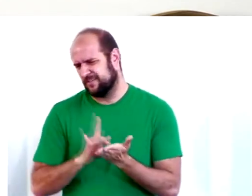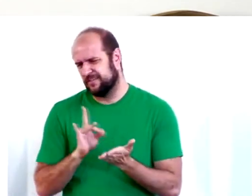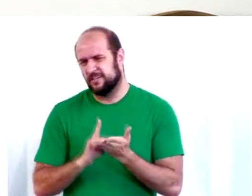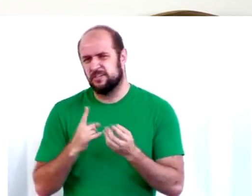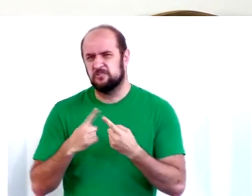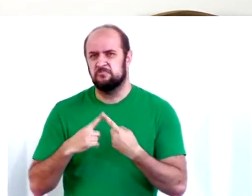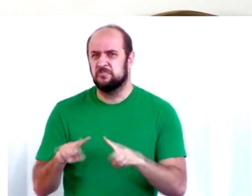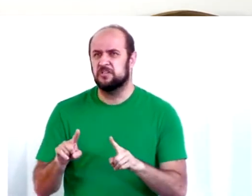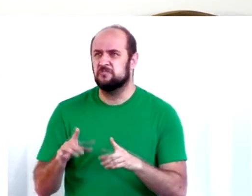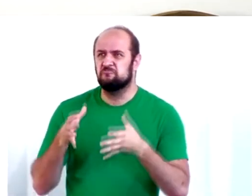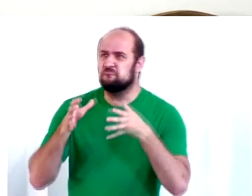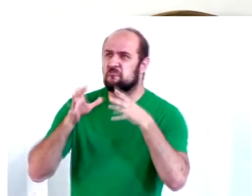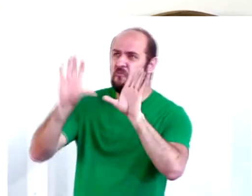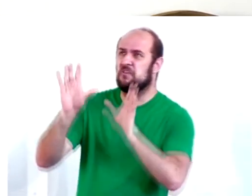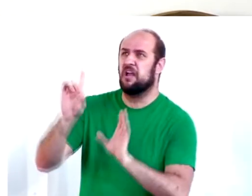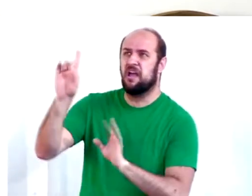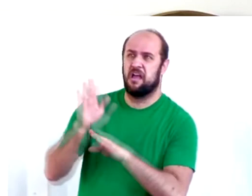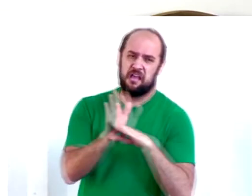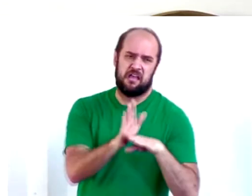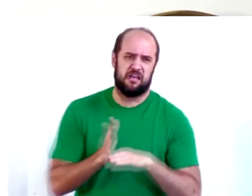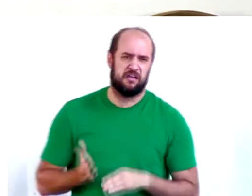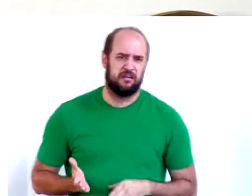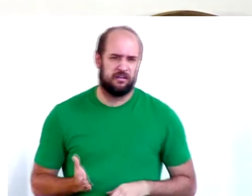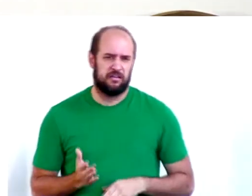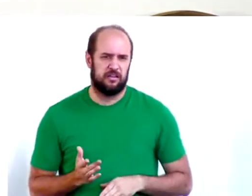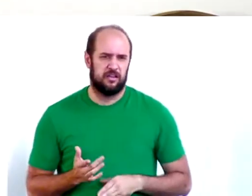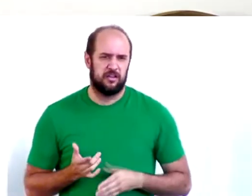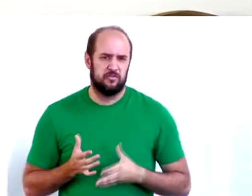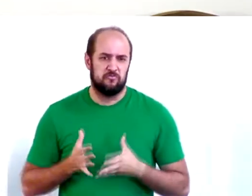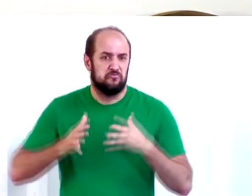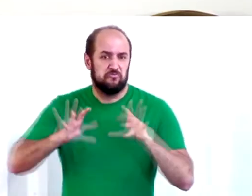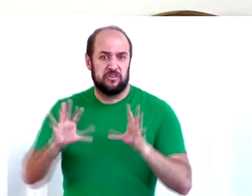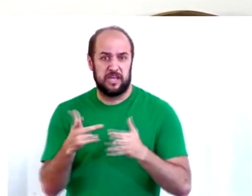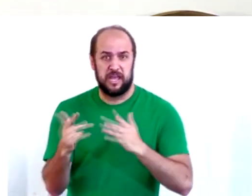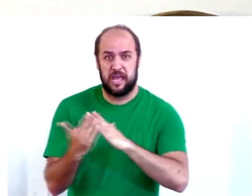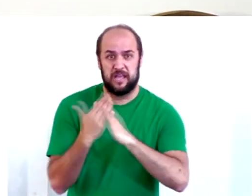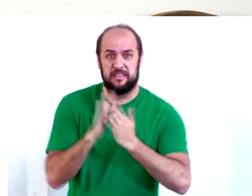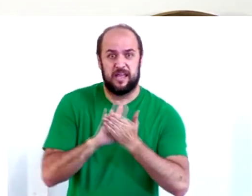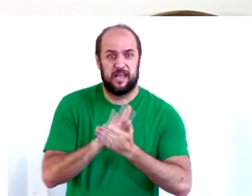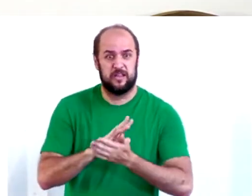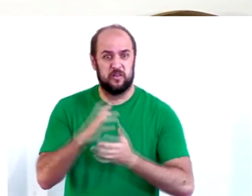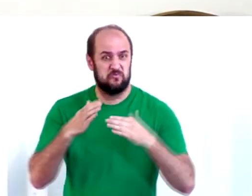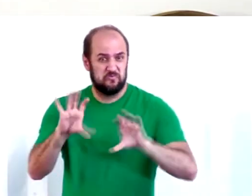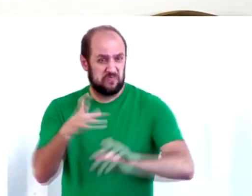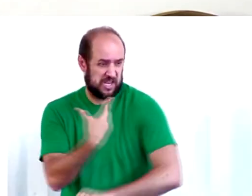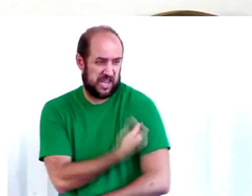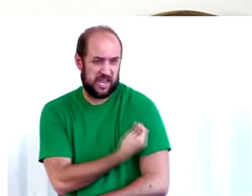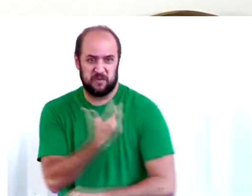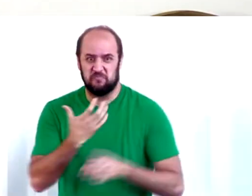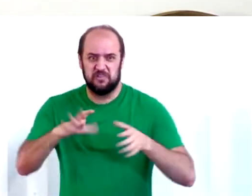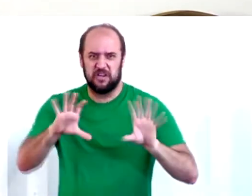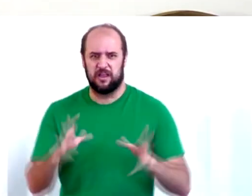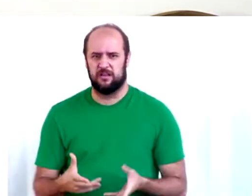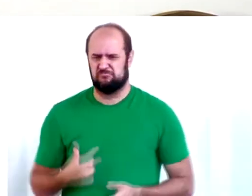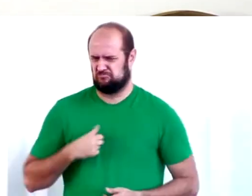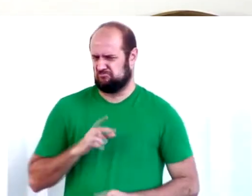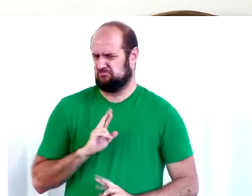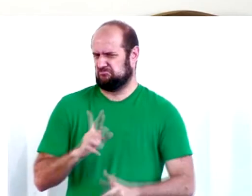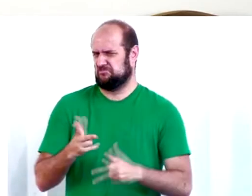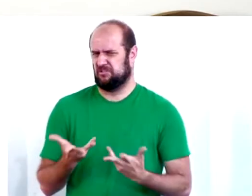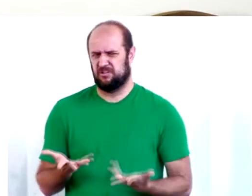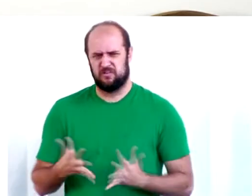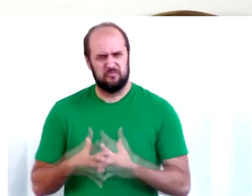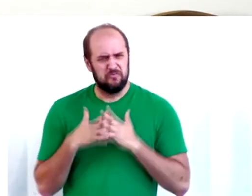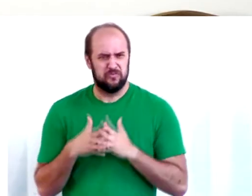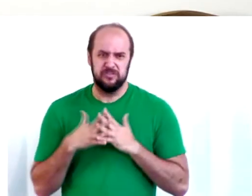negam auxílios de Deus. Auxílios a enfermidades muitas vezes, vacinas, muito estranho mesmo.